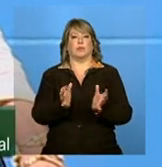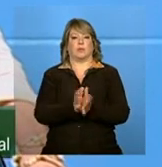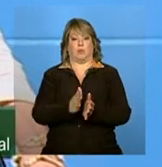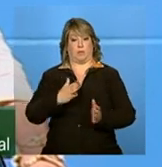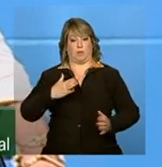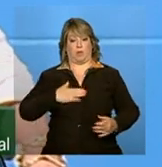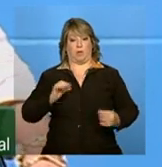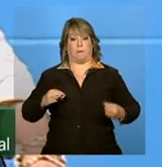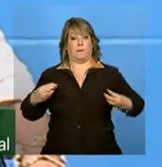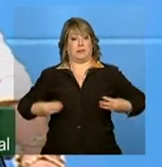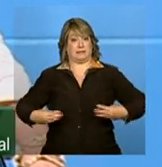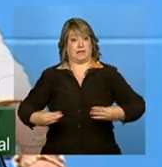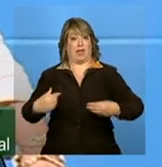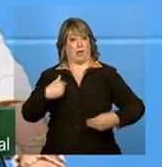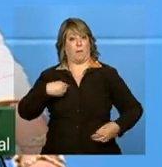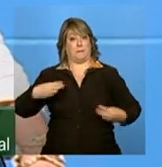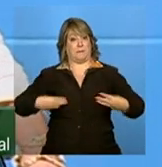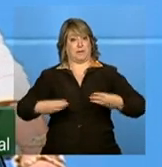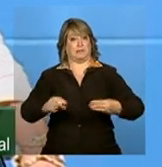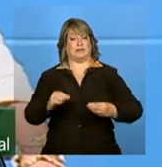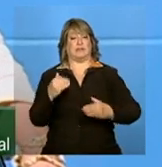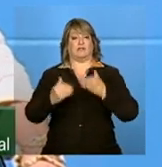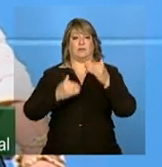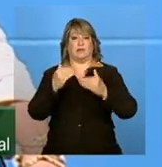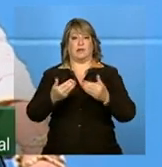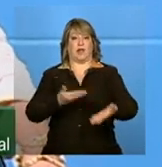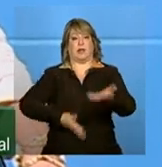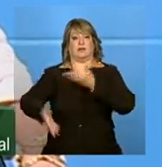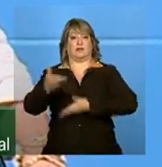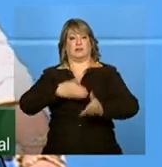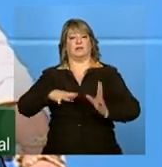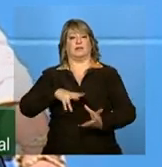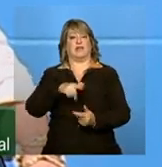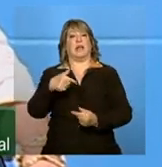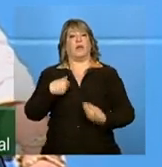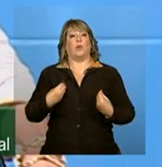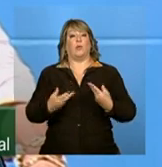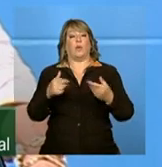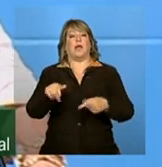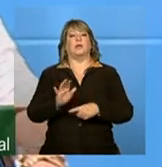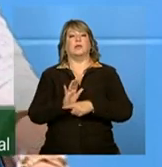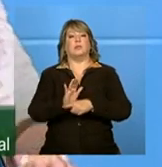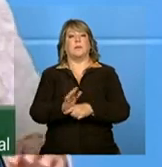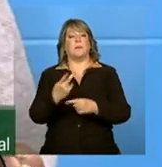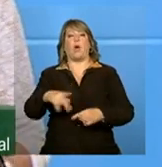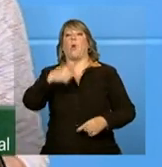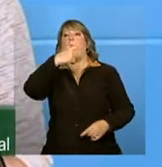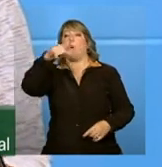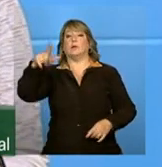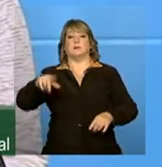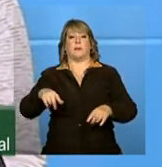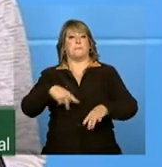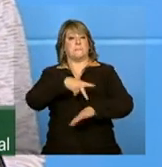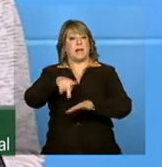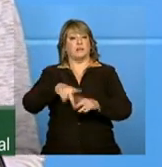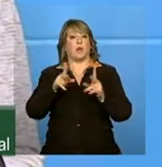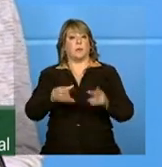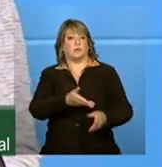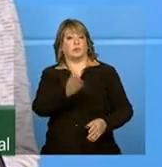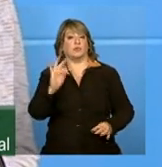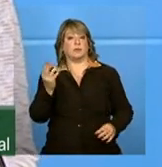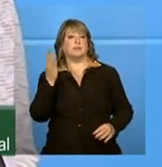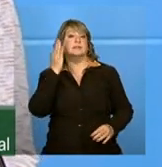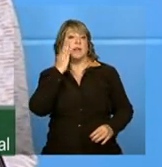como sou ministra de Desenvolvimento e Relações Internacionais, é que eu trago essa cooperação para outros países. Como todos devem saber, a